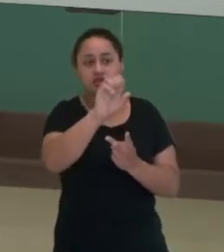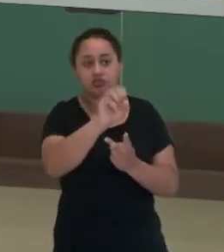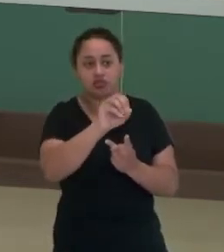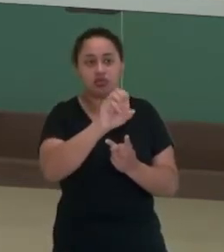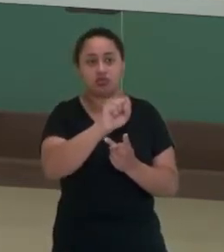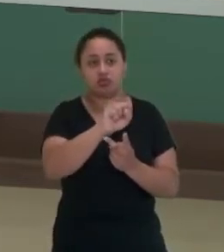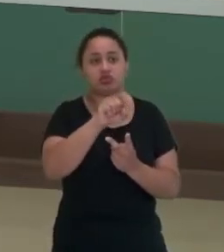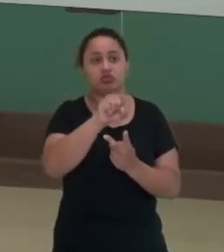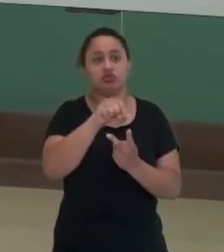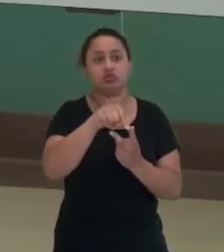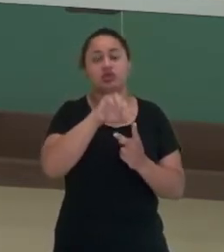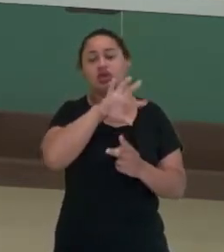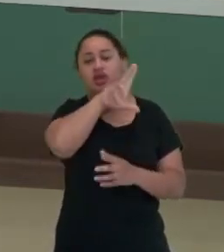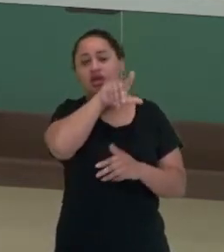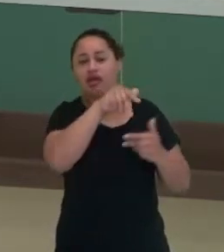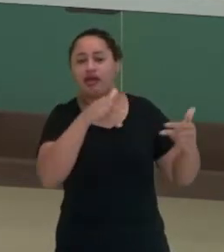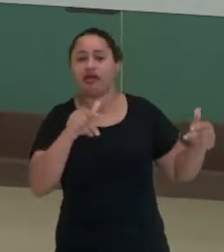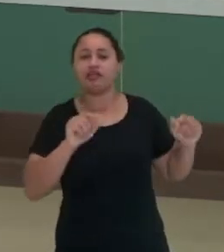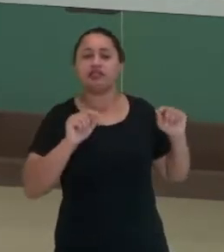animais ali